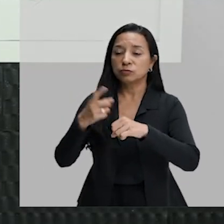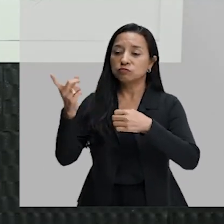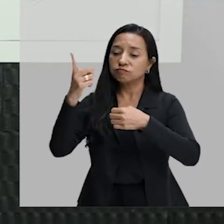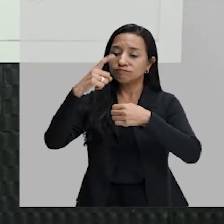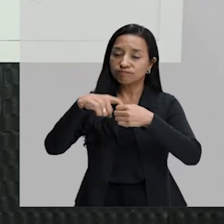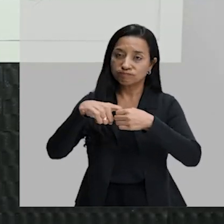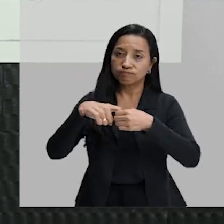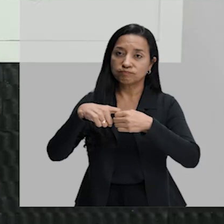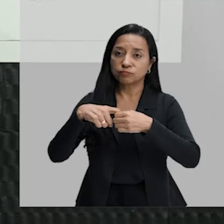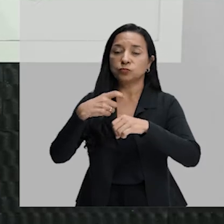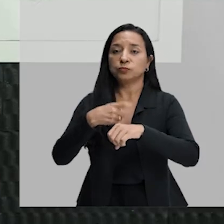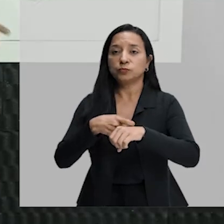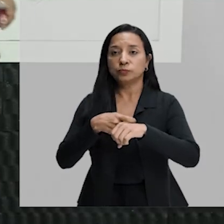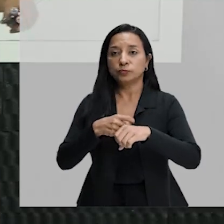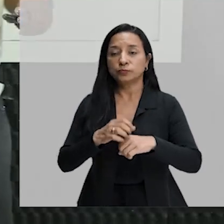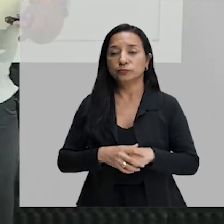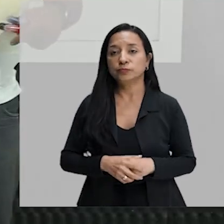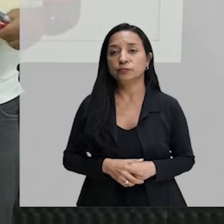É.